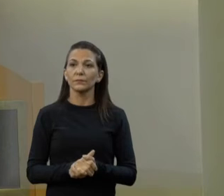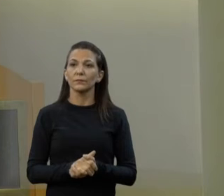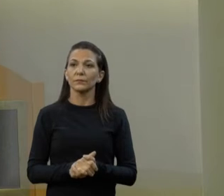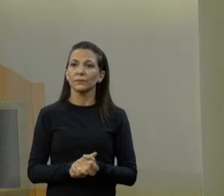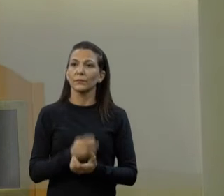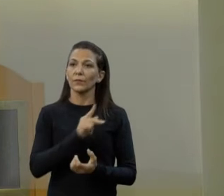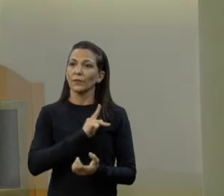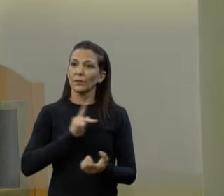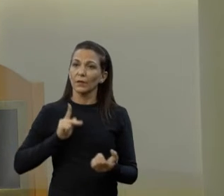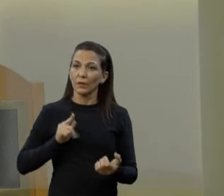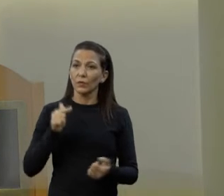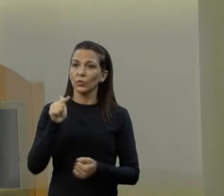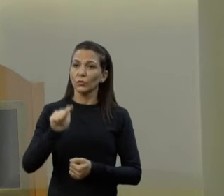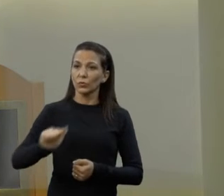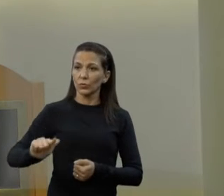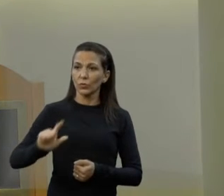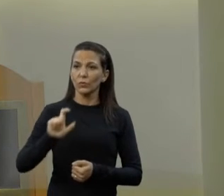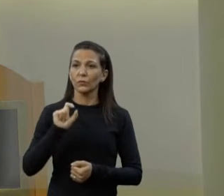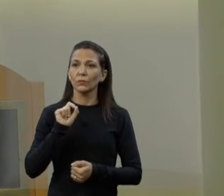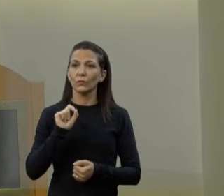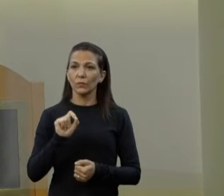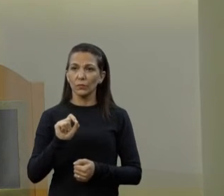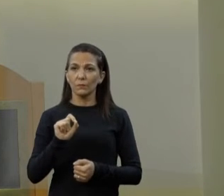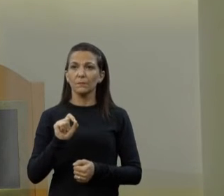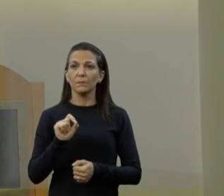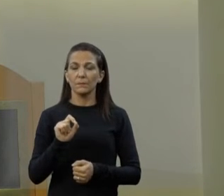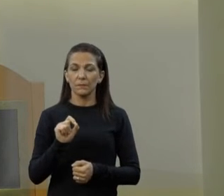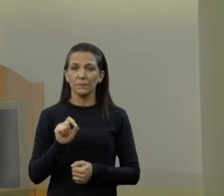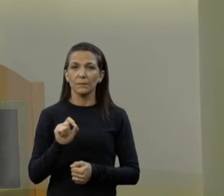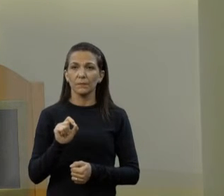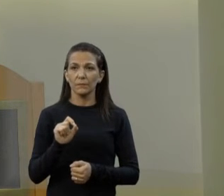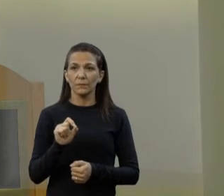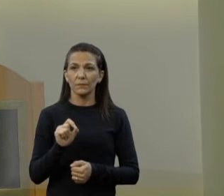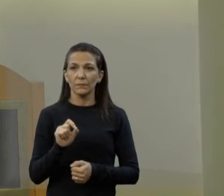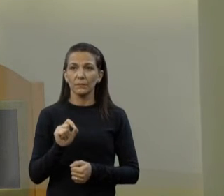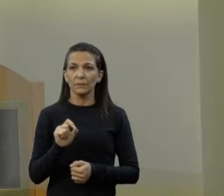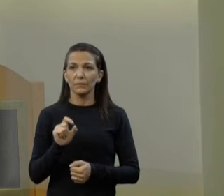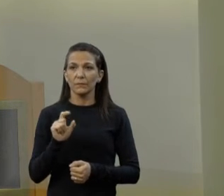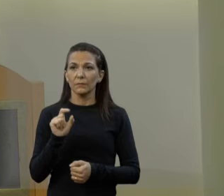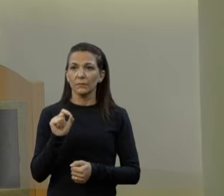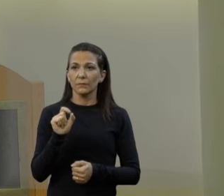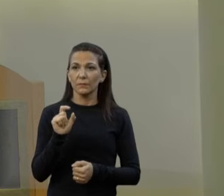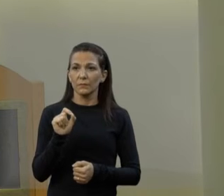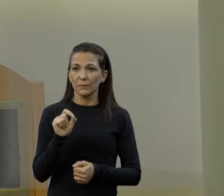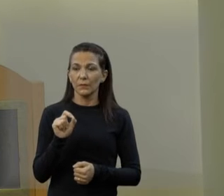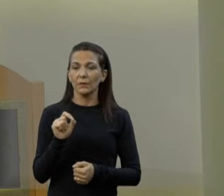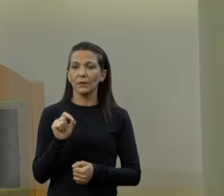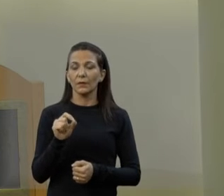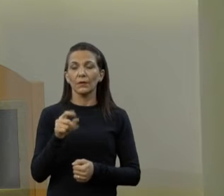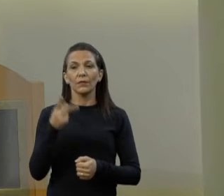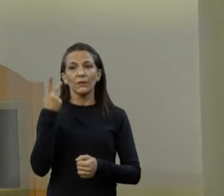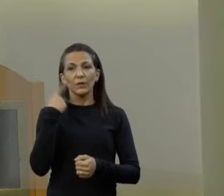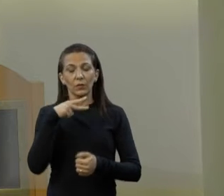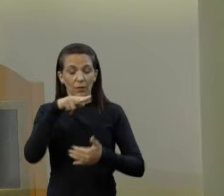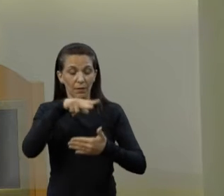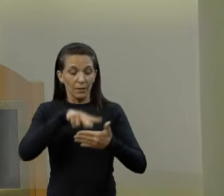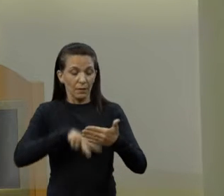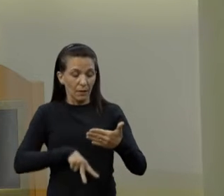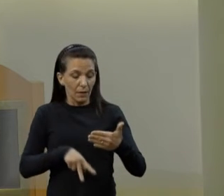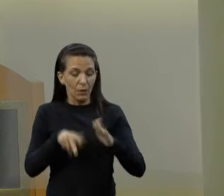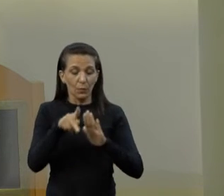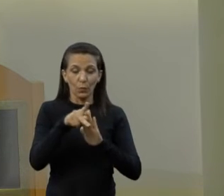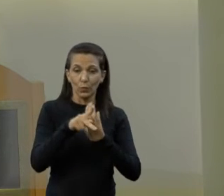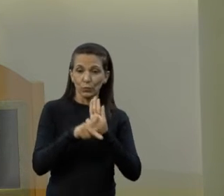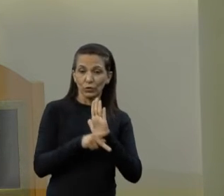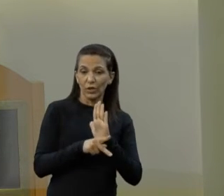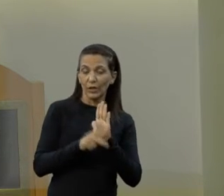mais uma vez eu acho que essa casa que os Stories vieram o projeto entenderam da